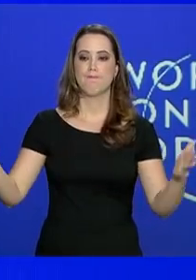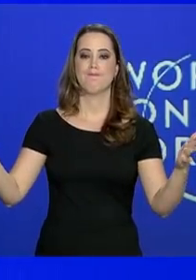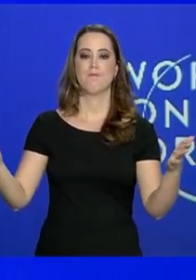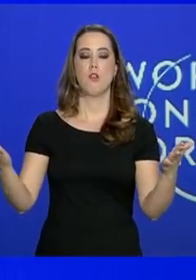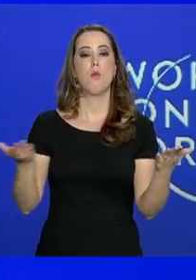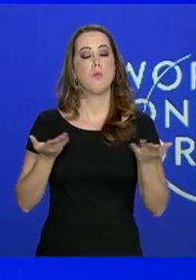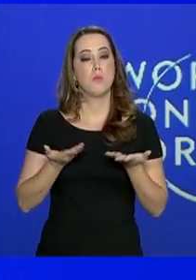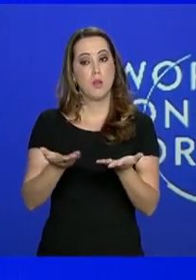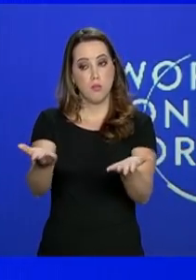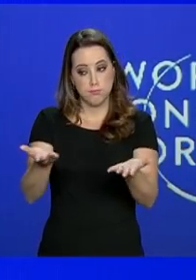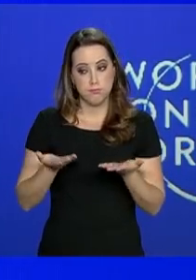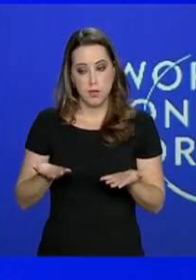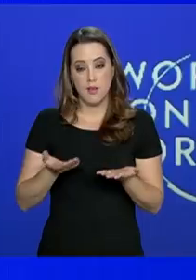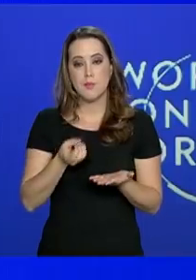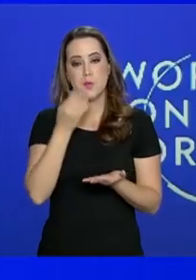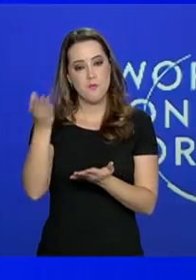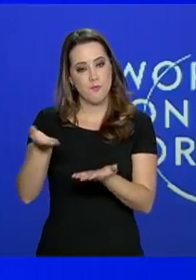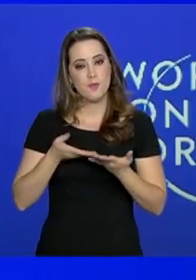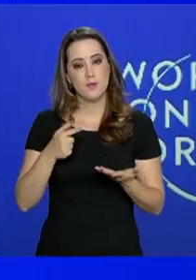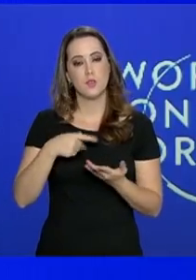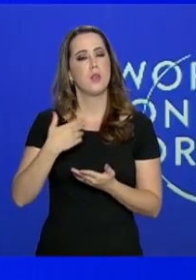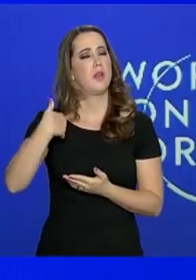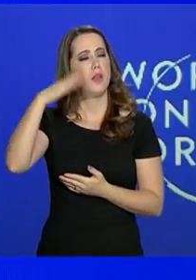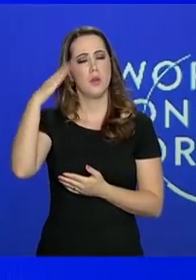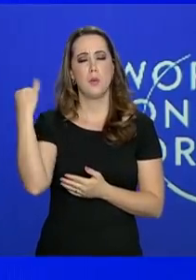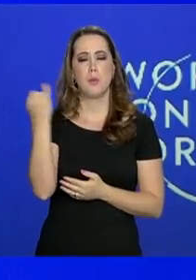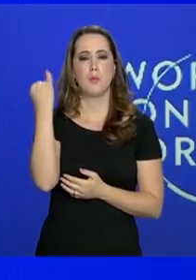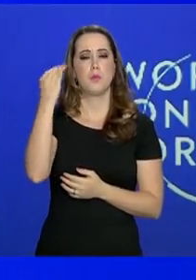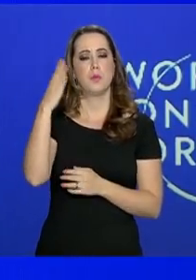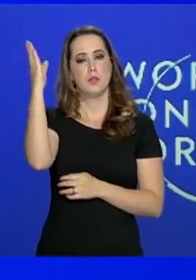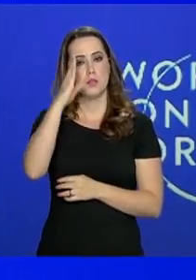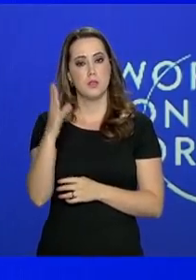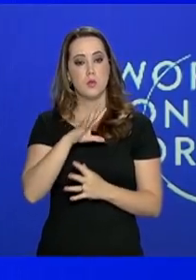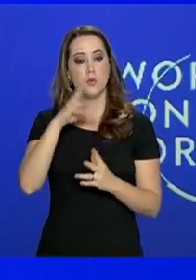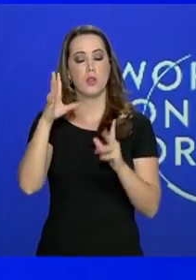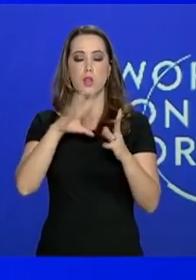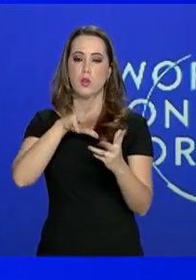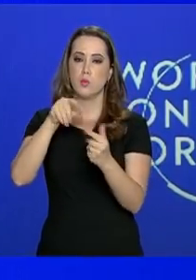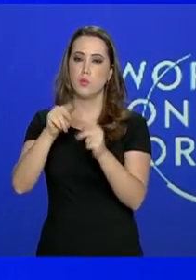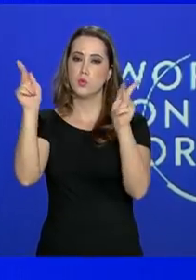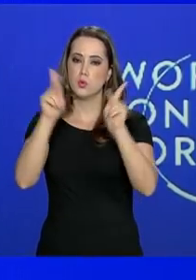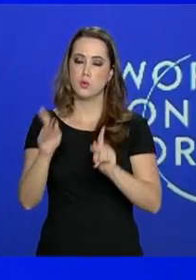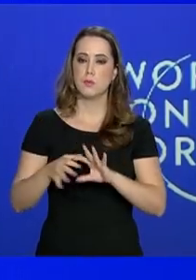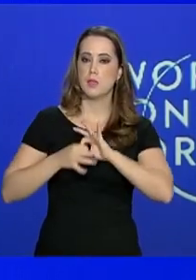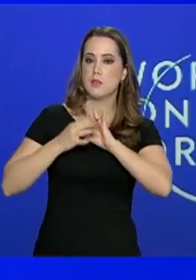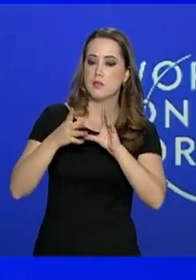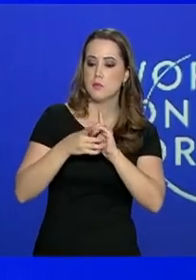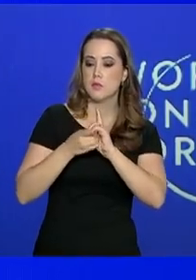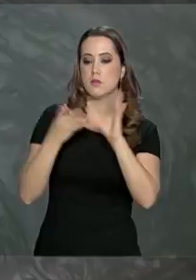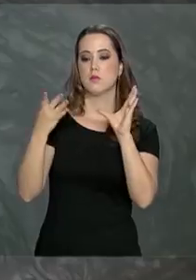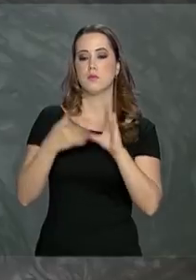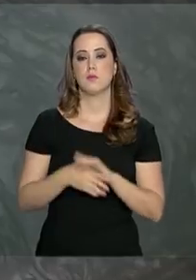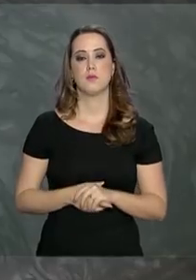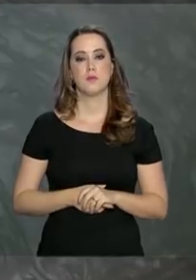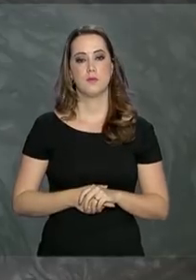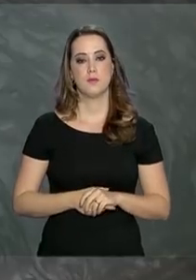abertos. Quero mais do que um Brasil grande, quero um mundo de paz, liberdade e democracia.